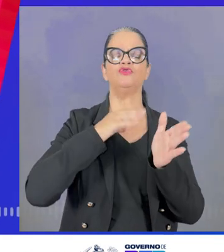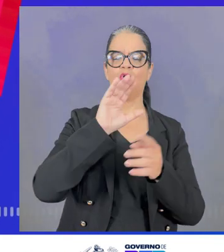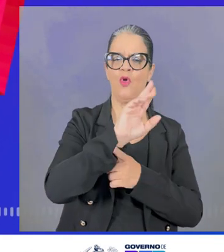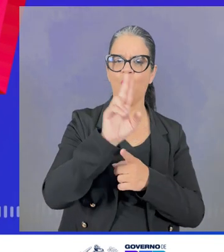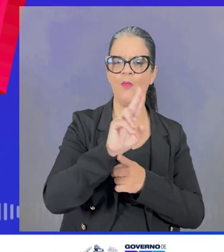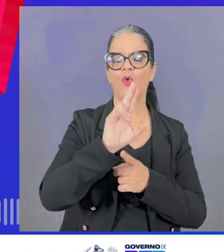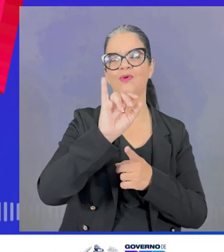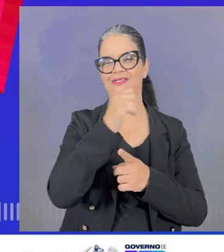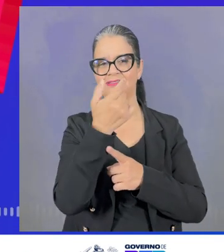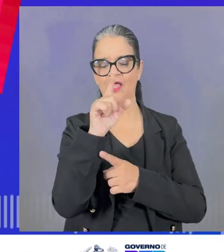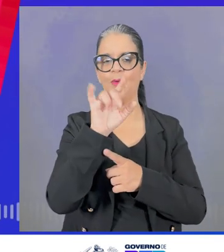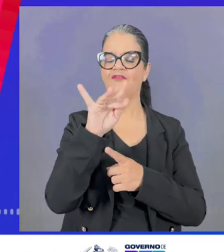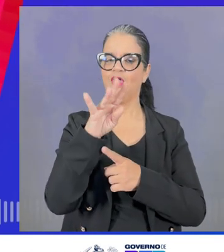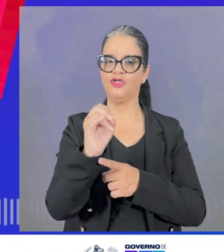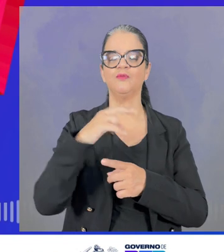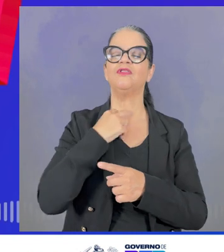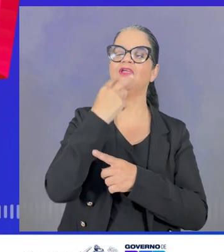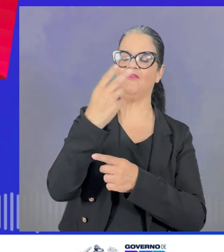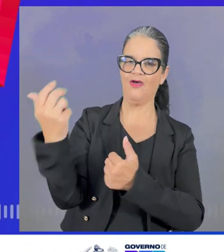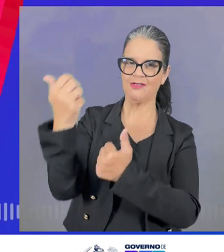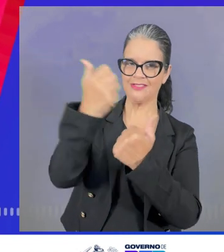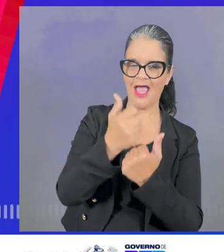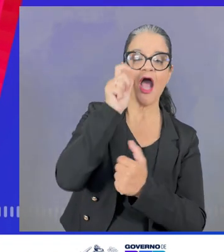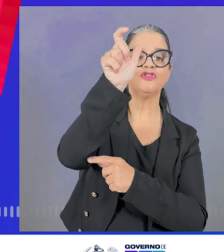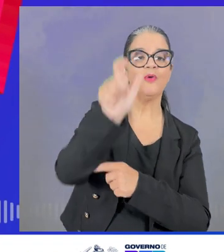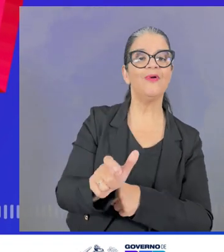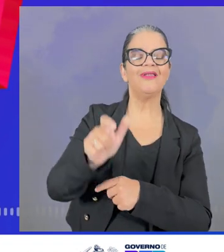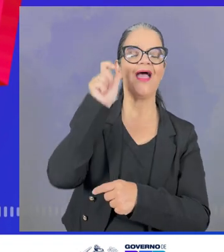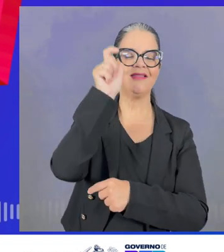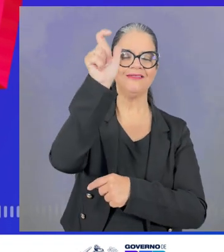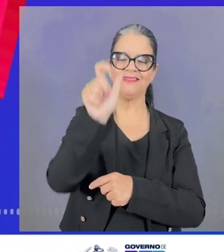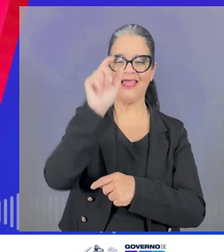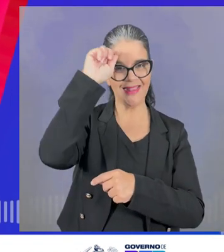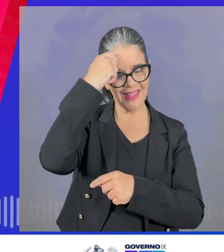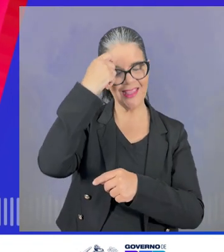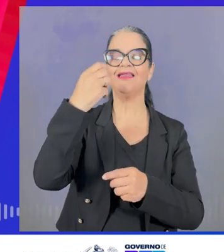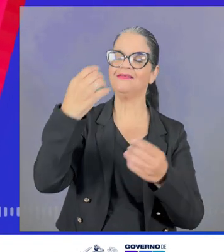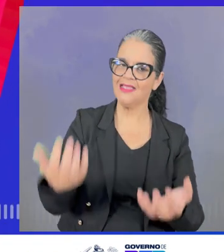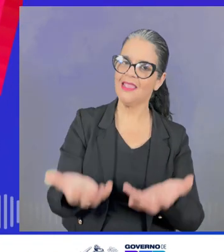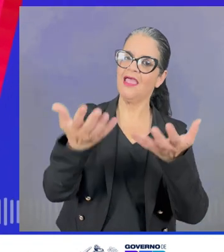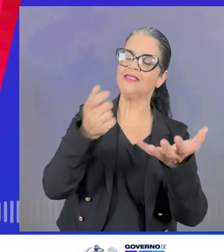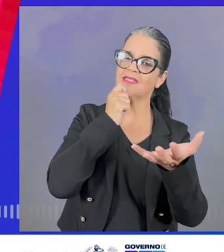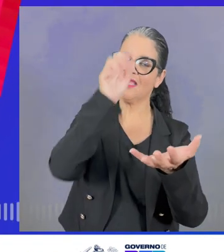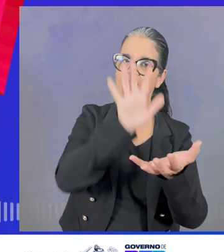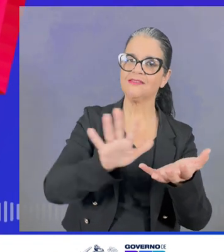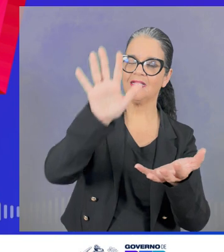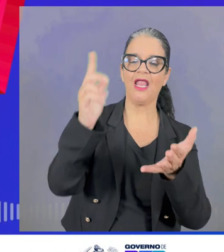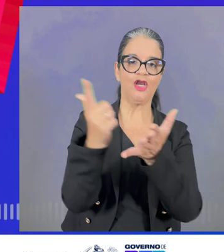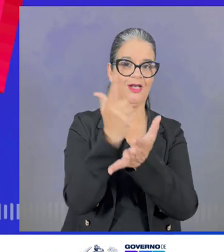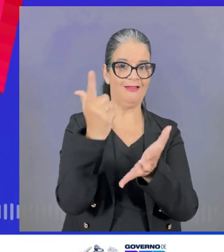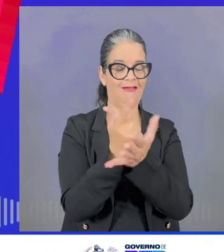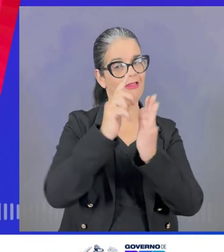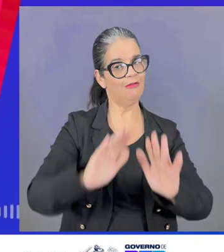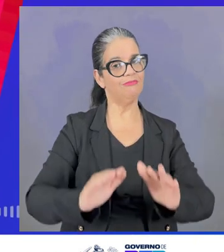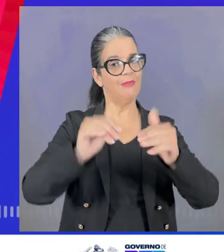Evaristo que tem dado voz às vivências das mulheres negras enriquecendo ainda mais o nosso cenário literário